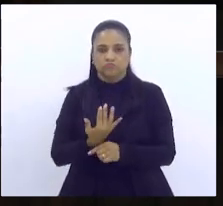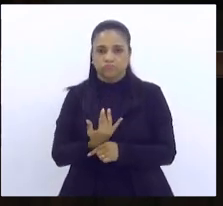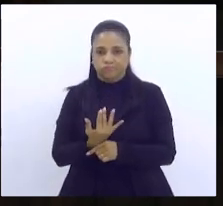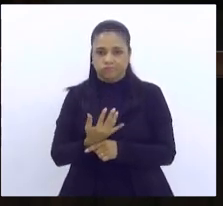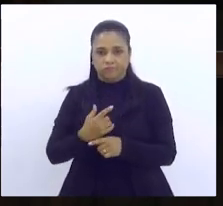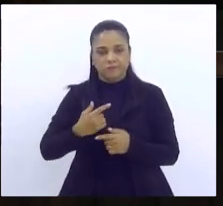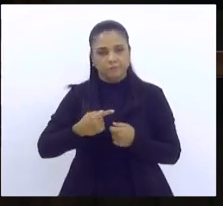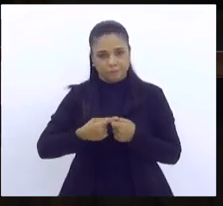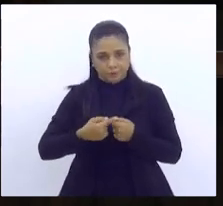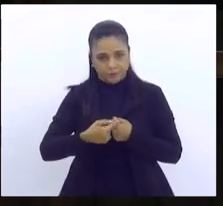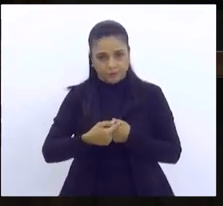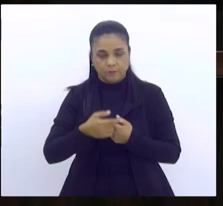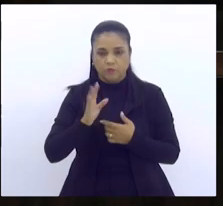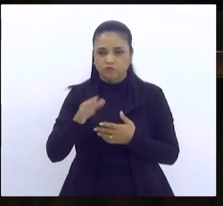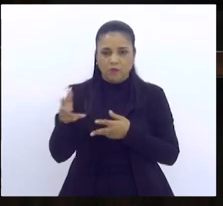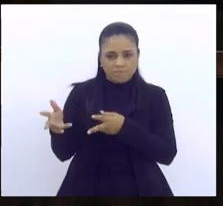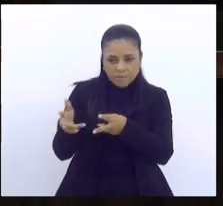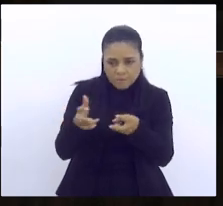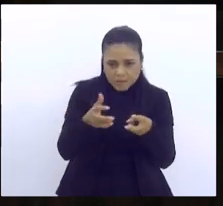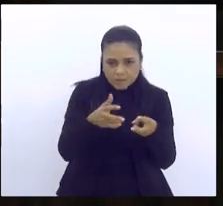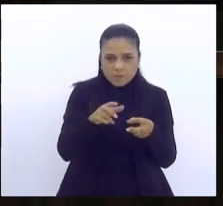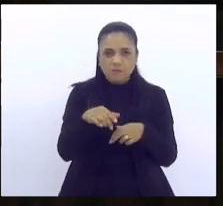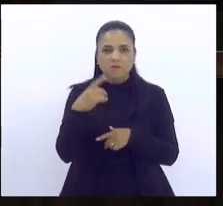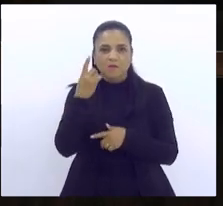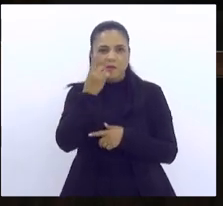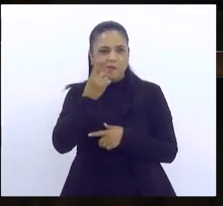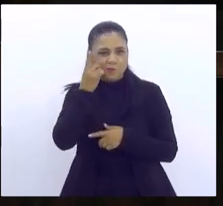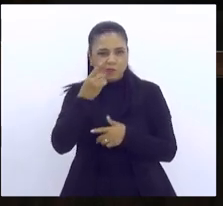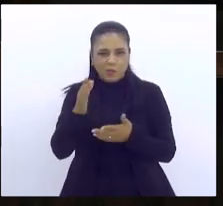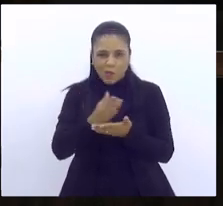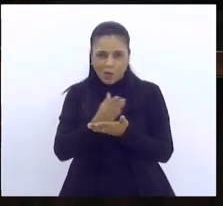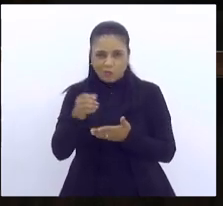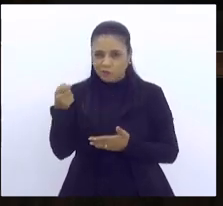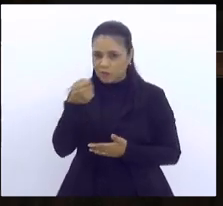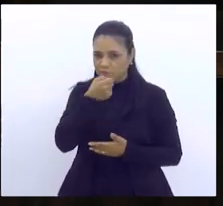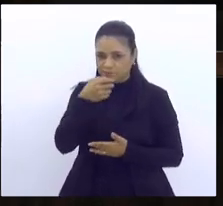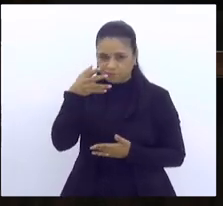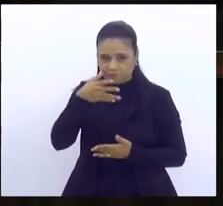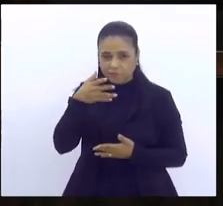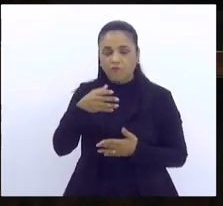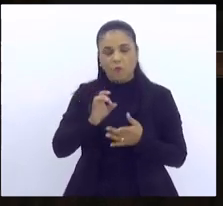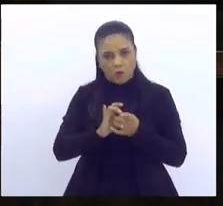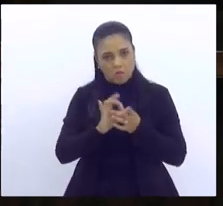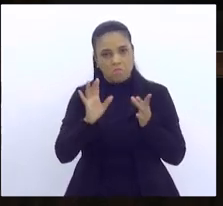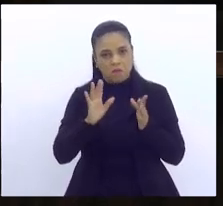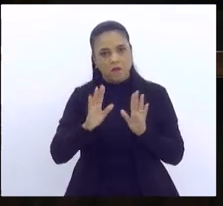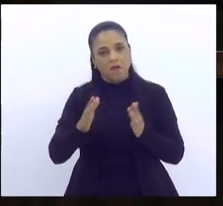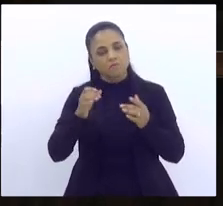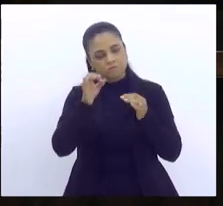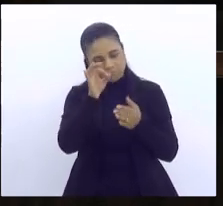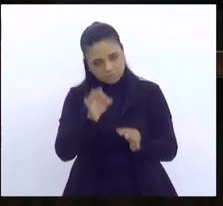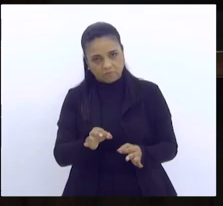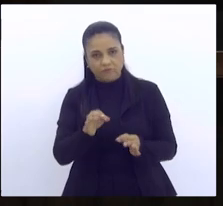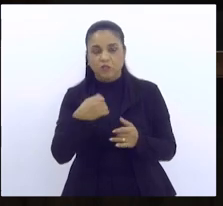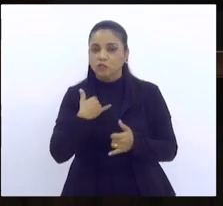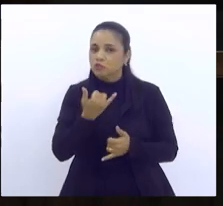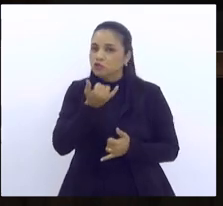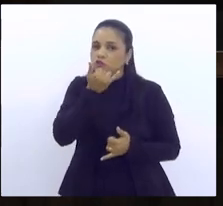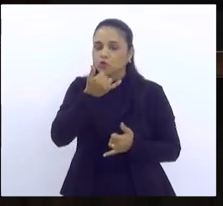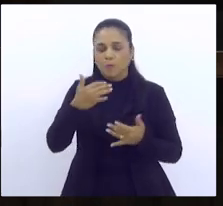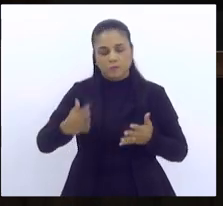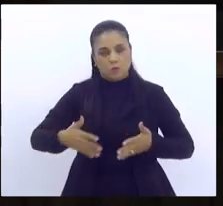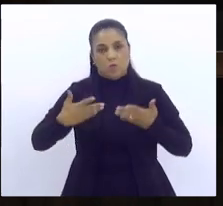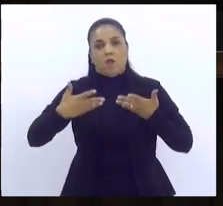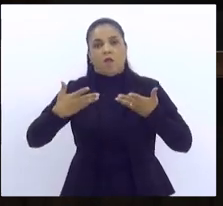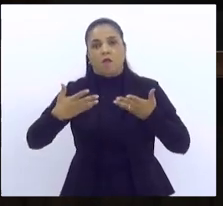seguida, eu já vi que alguns deputados desejam fazer o uso da palavra, e a gente vai permitir com toda certeza. Me desculpe se me exaltei de